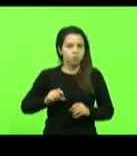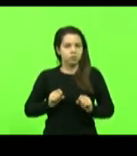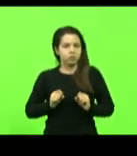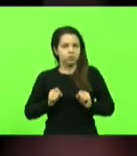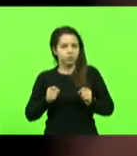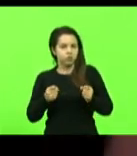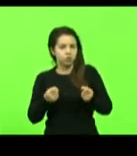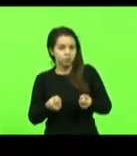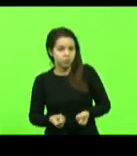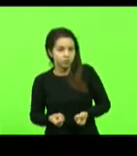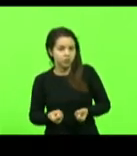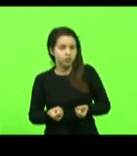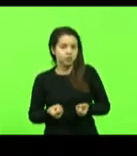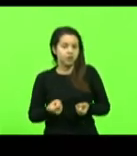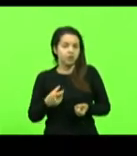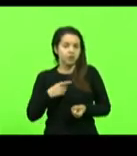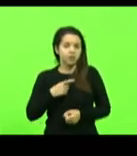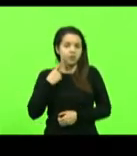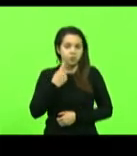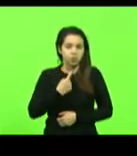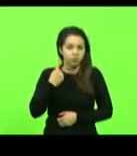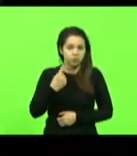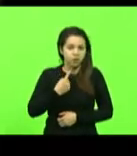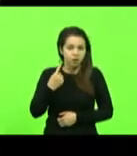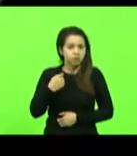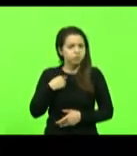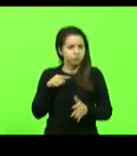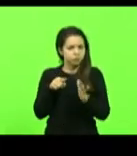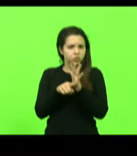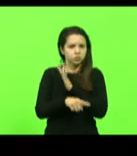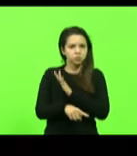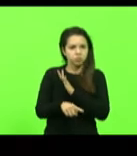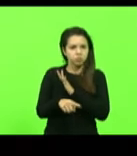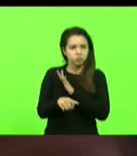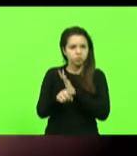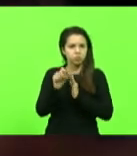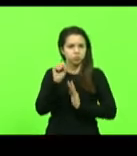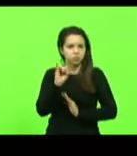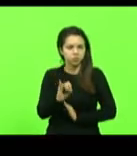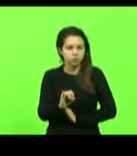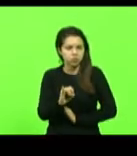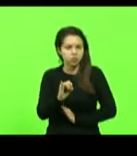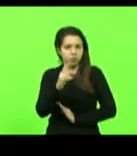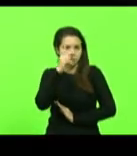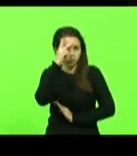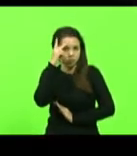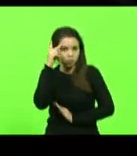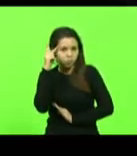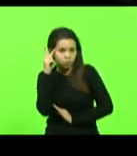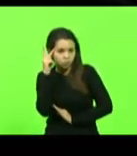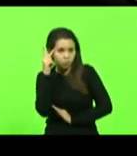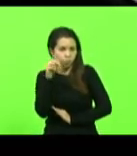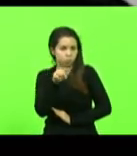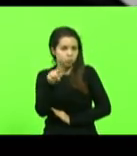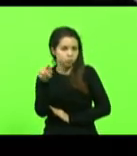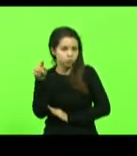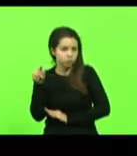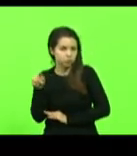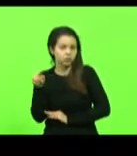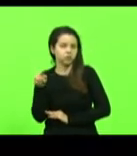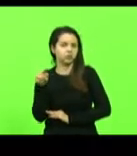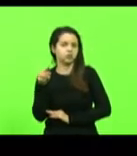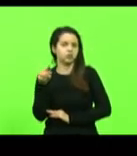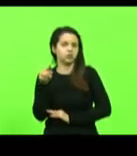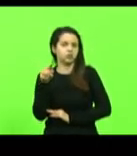temos deputado aqui. Eu pergunto, se uma pessoa, vocês sozinhos, ou seja, que são